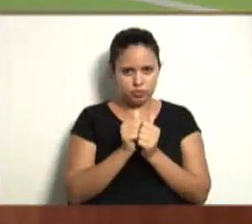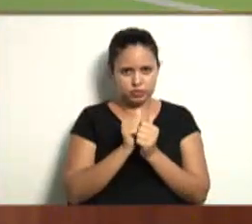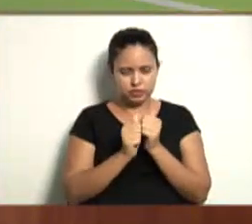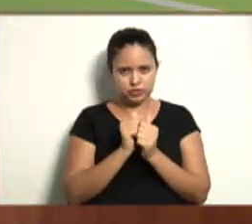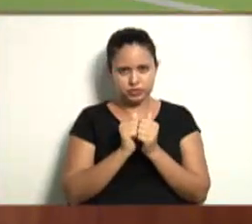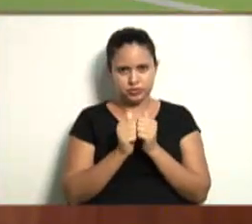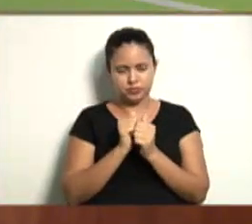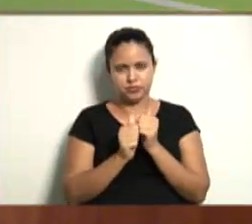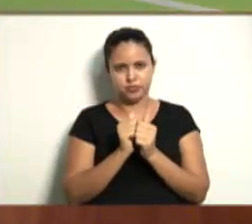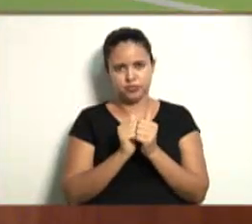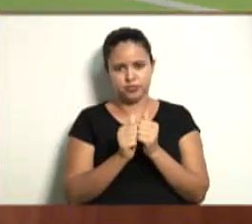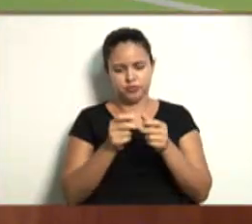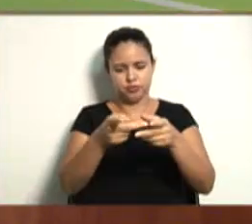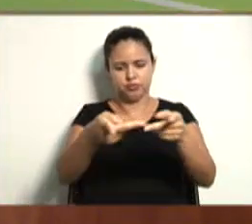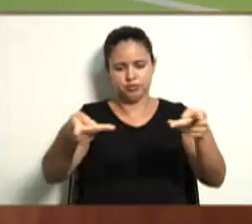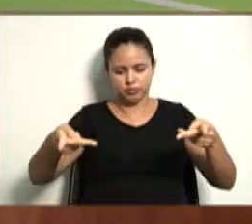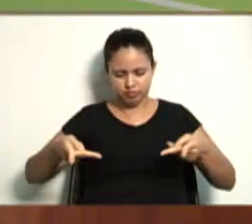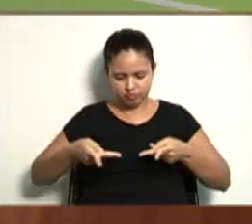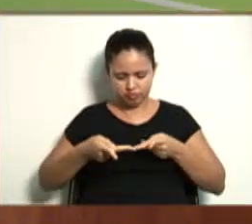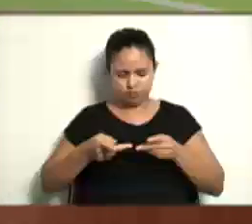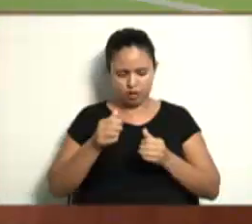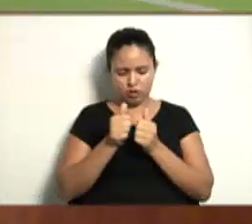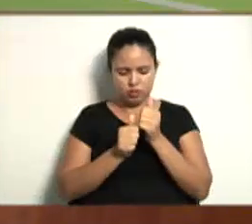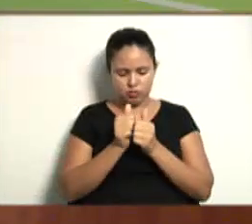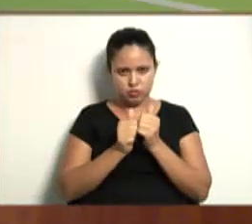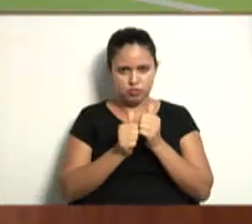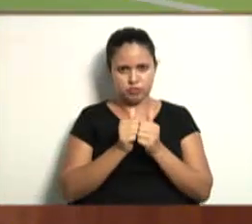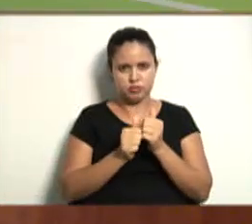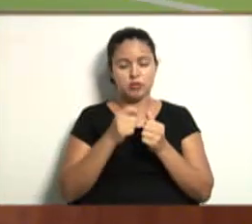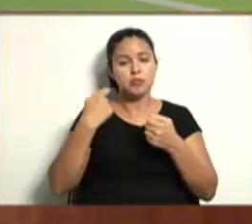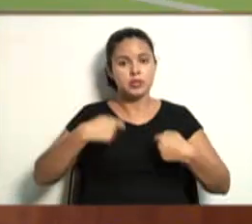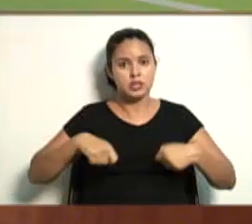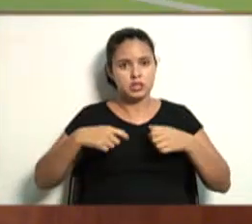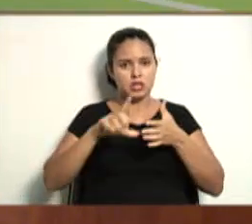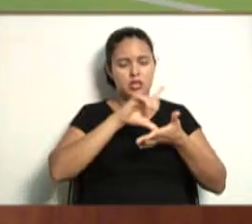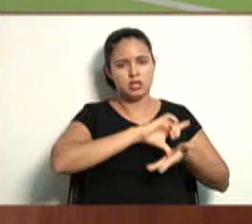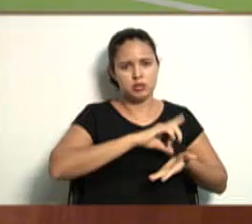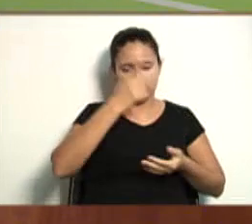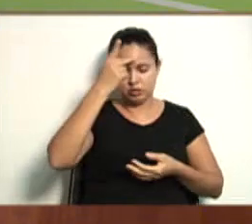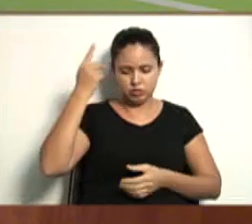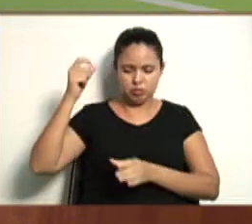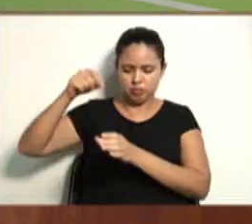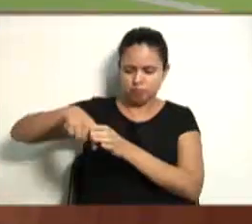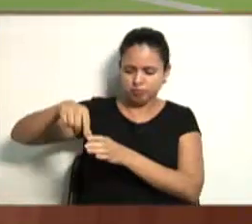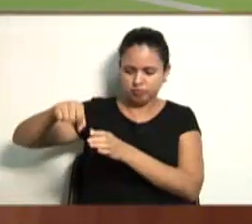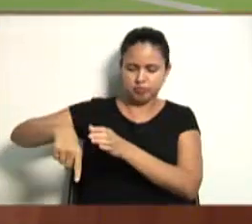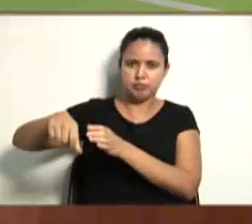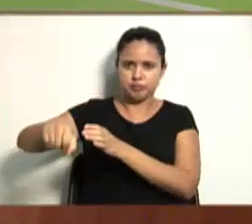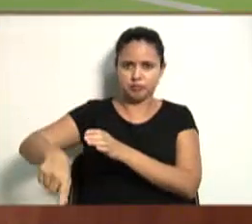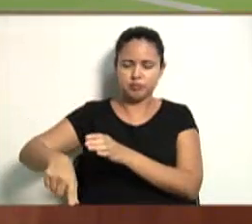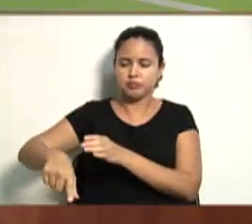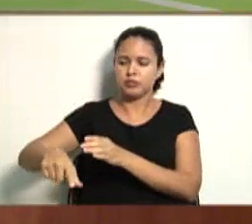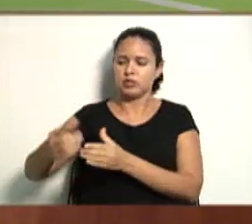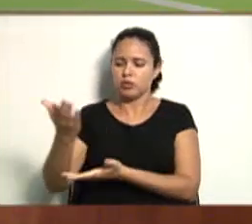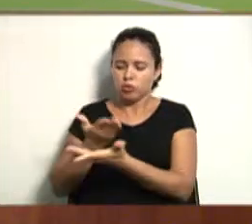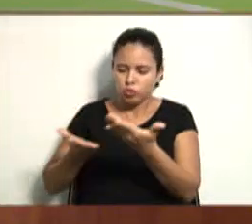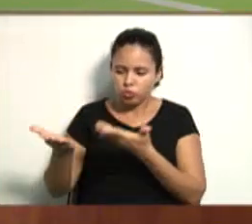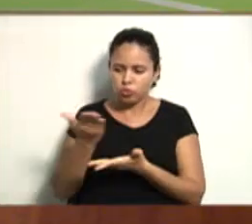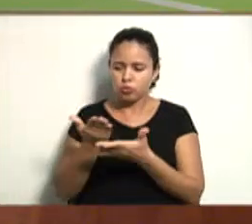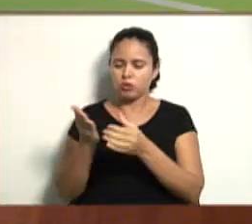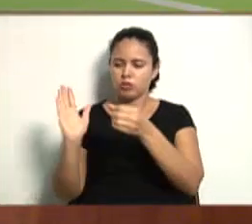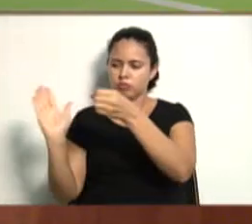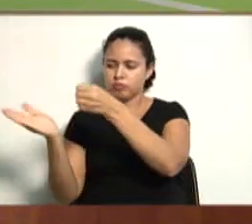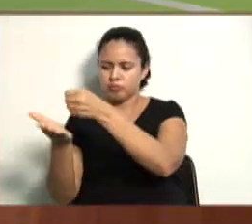Ana Carla colocou. Precisa ter alguém que planta, cuida da plantação, colhe,